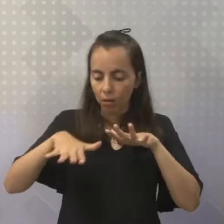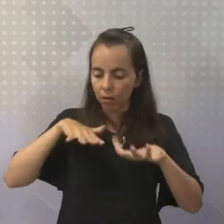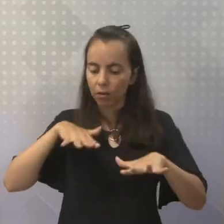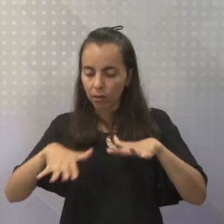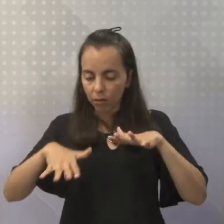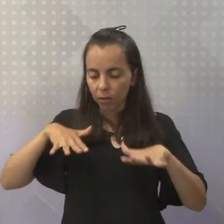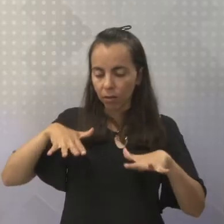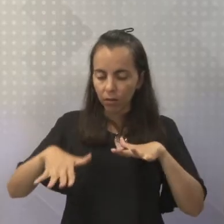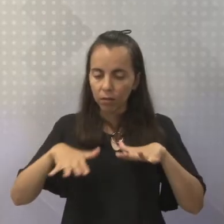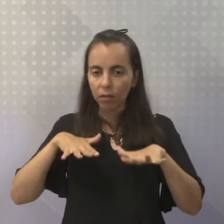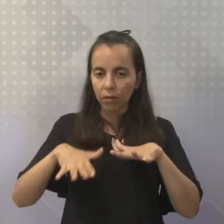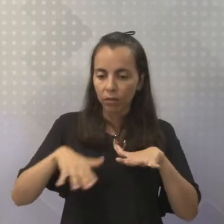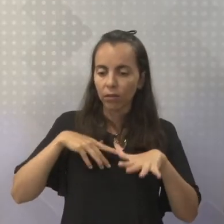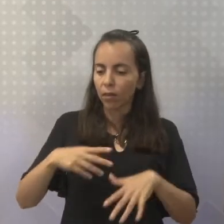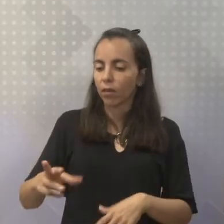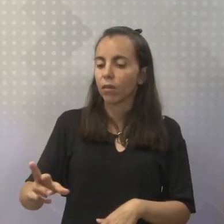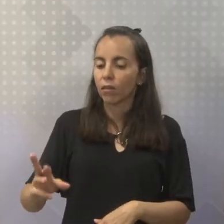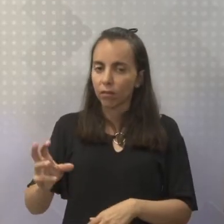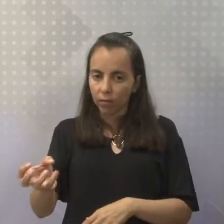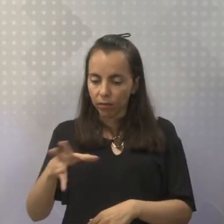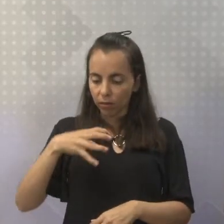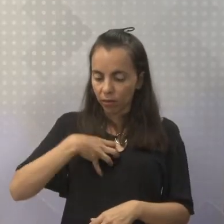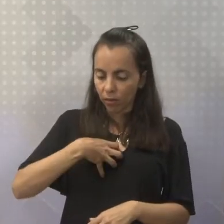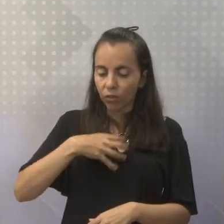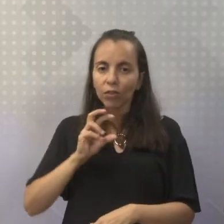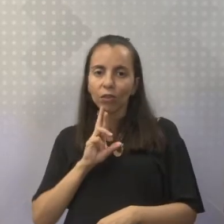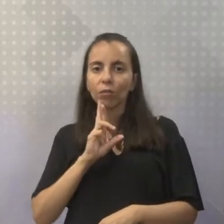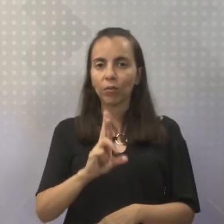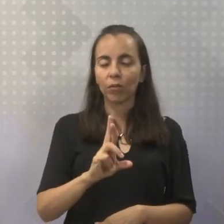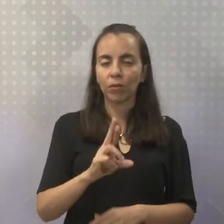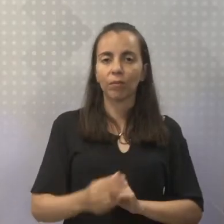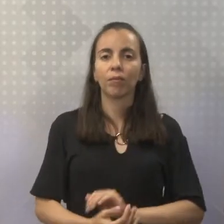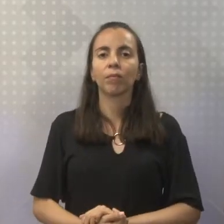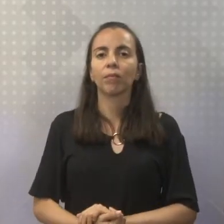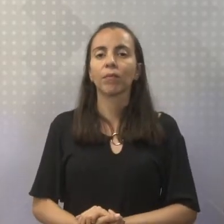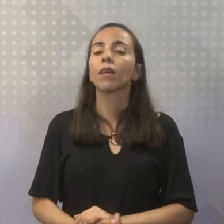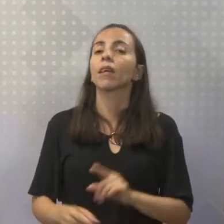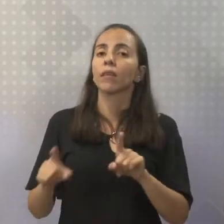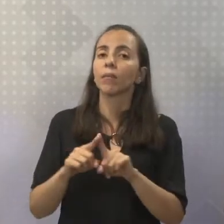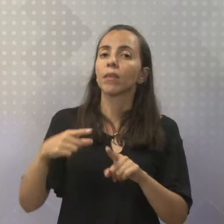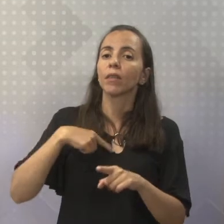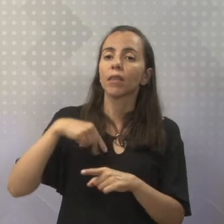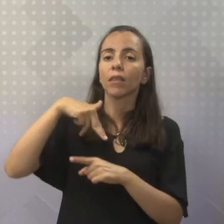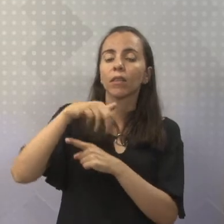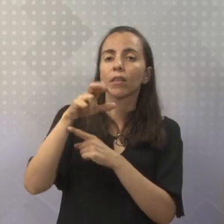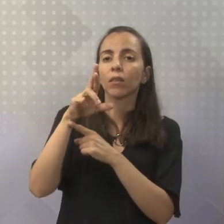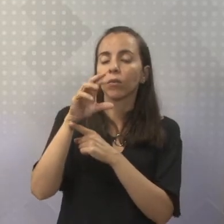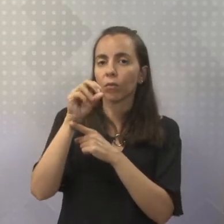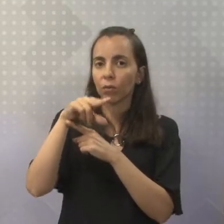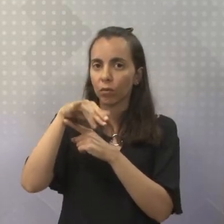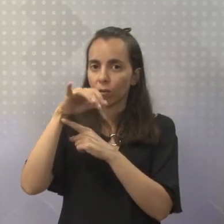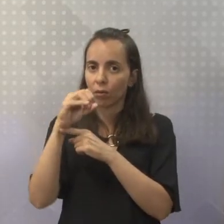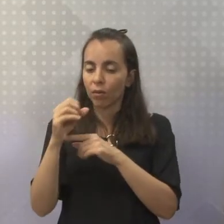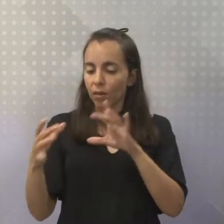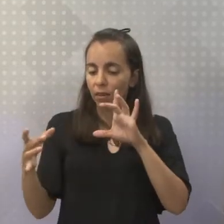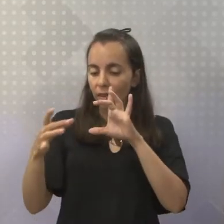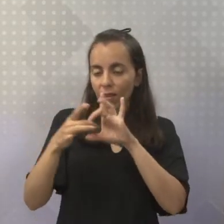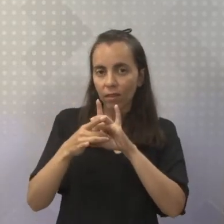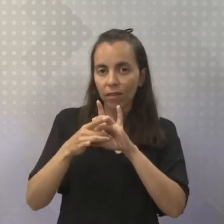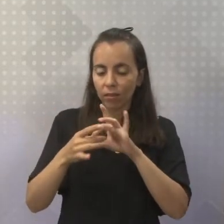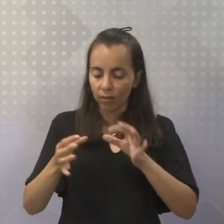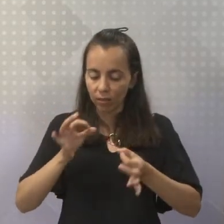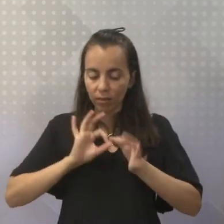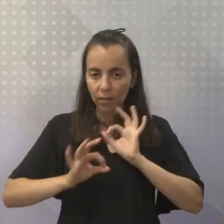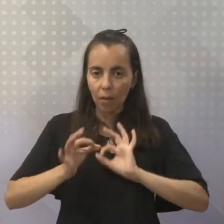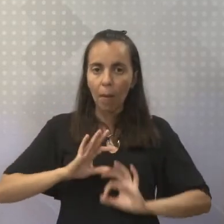dos estímulos. E aí a gente tem a imagem de um neurônio, que é uma célula, que é a célula principal do sistema nervoso. Então,